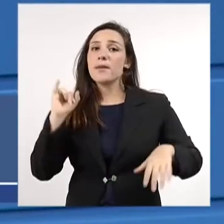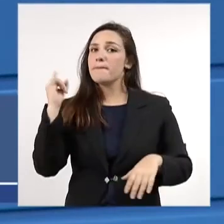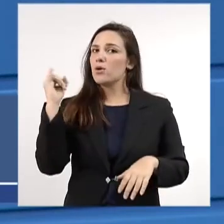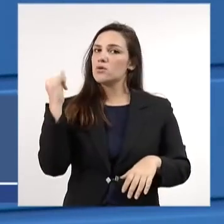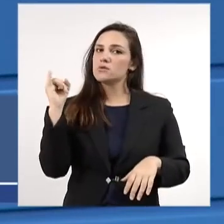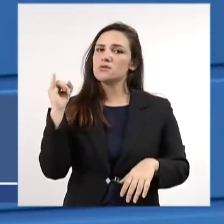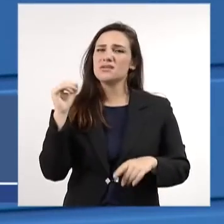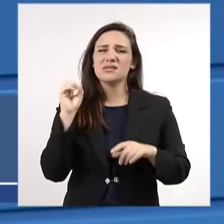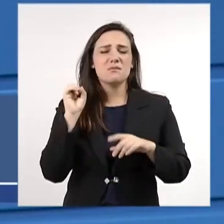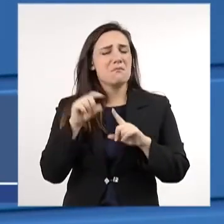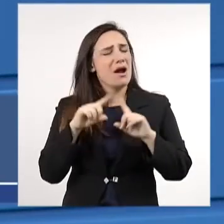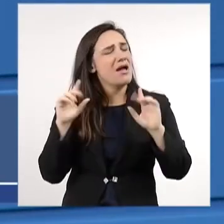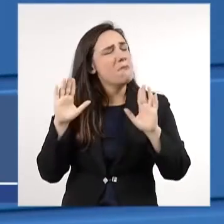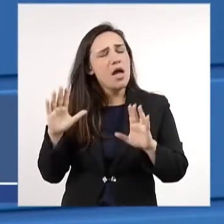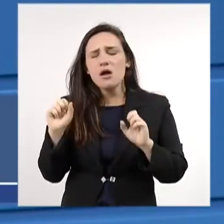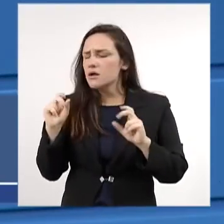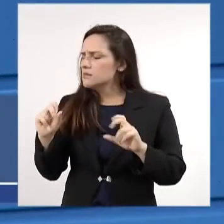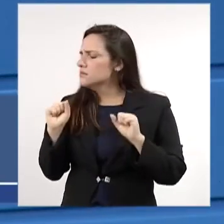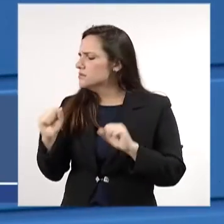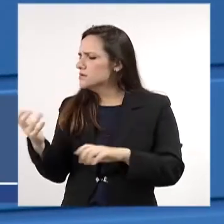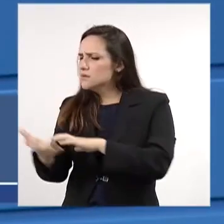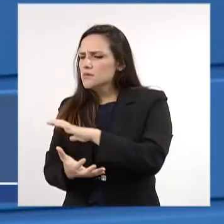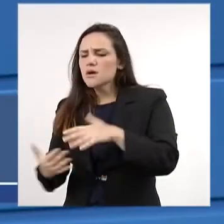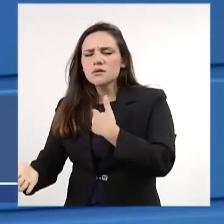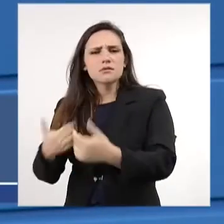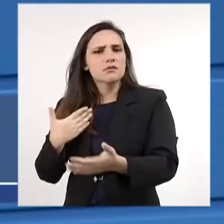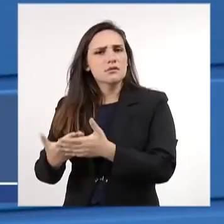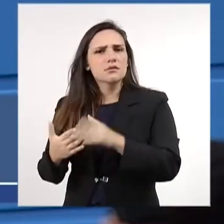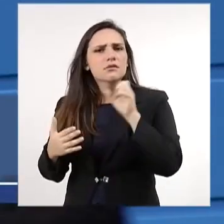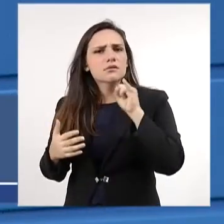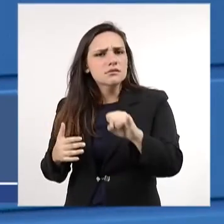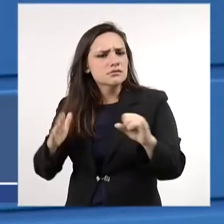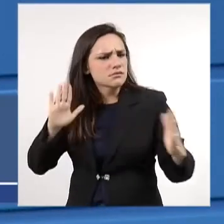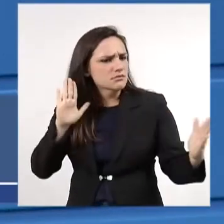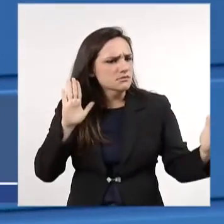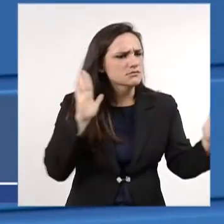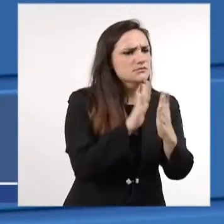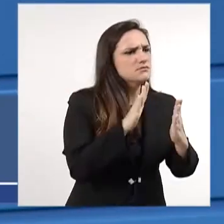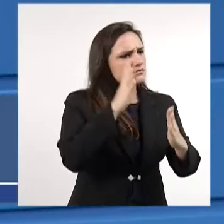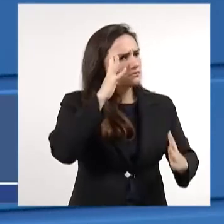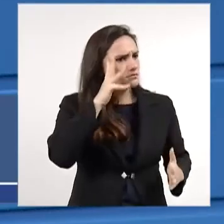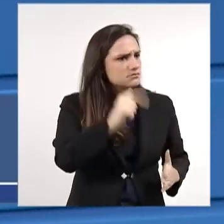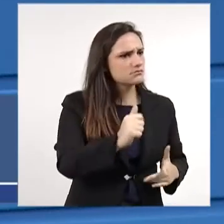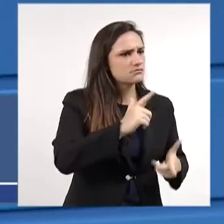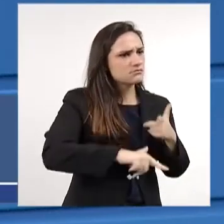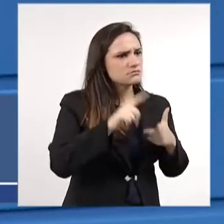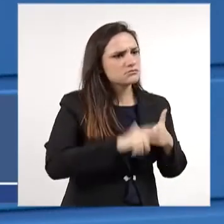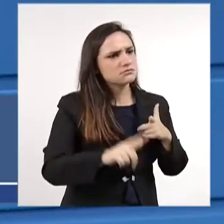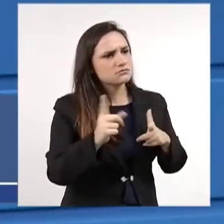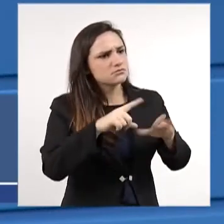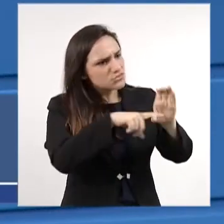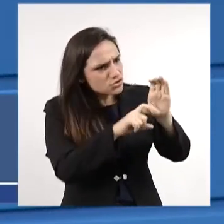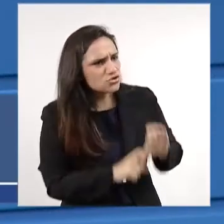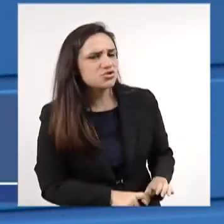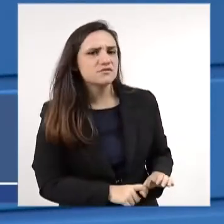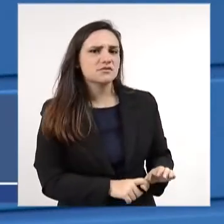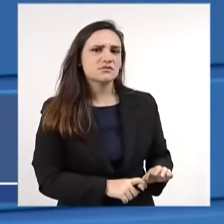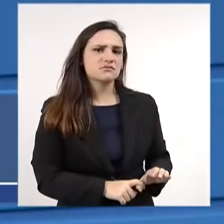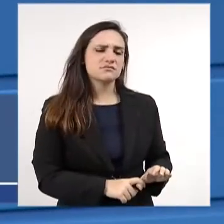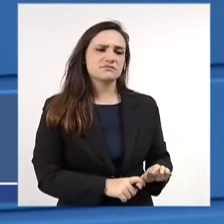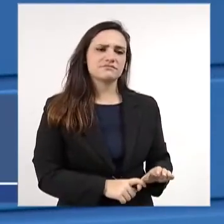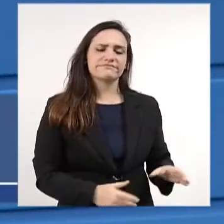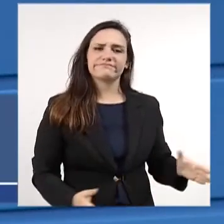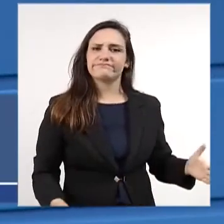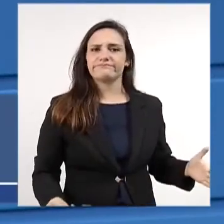enfrentar essa situação desse comprometimento da arrecadação com pagamento de juro, nós não vamos sair